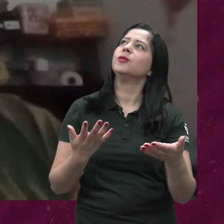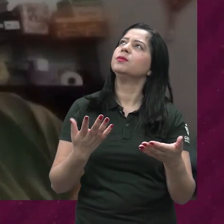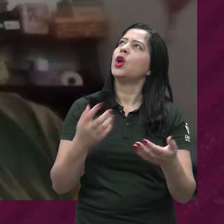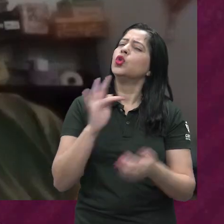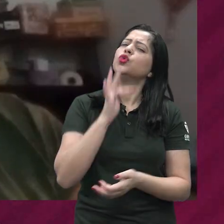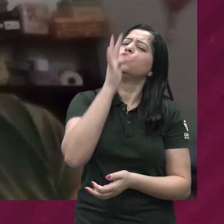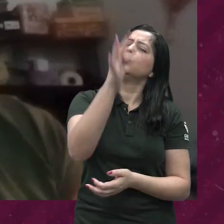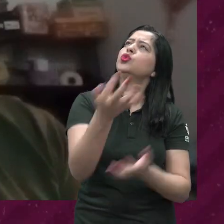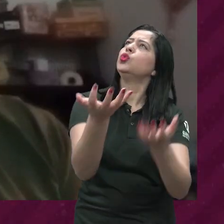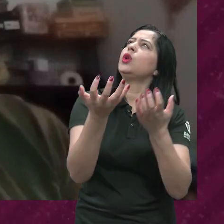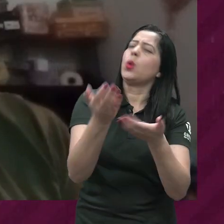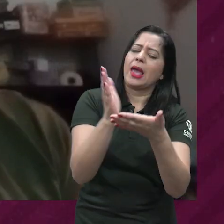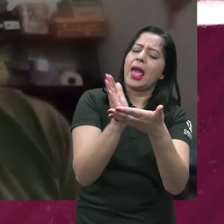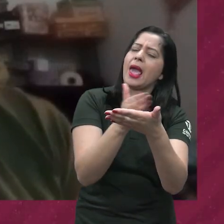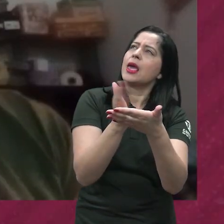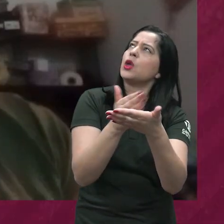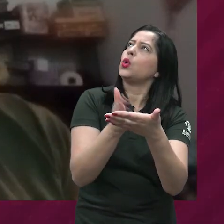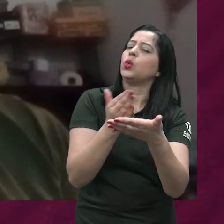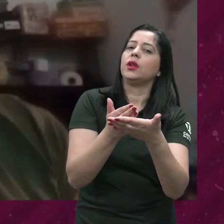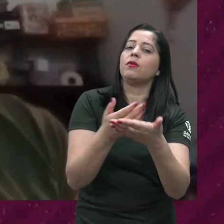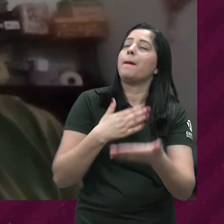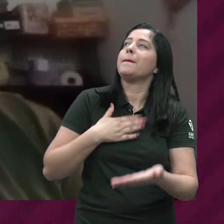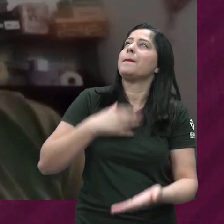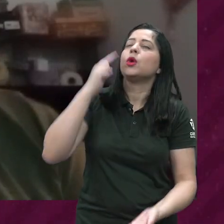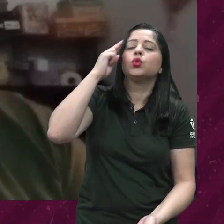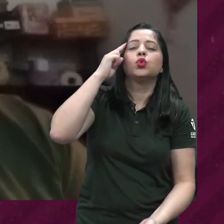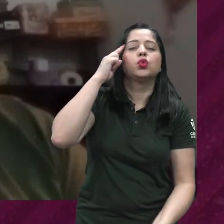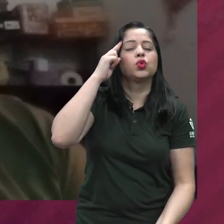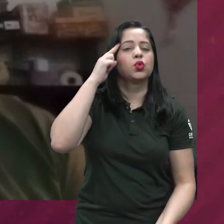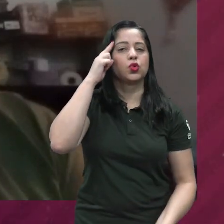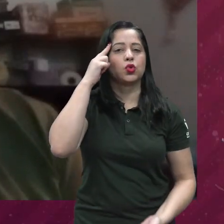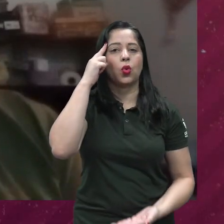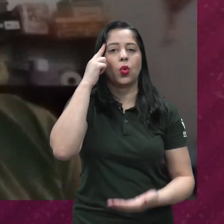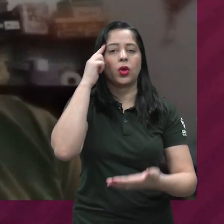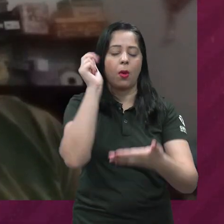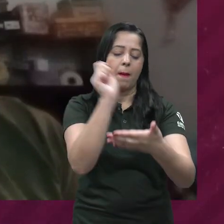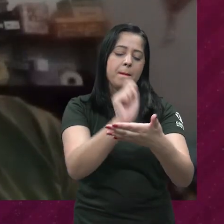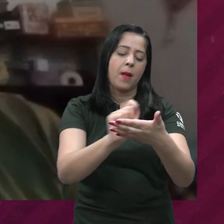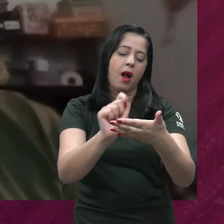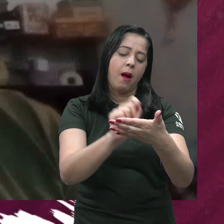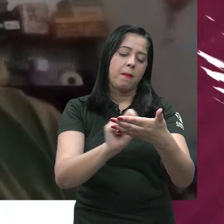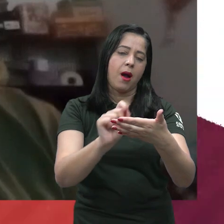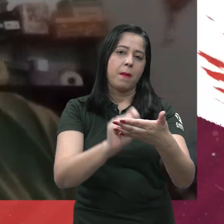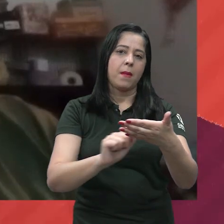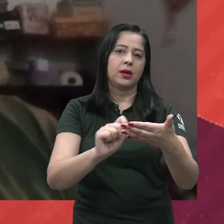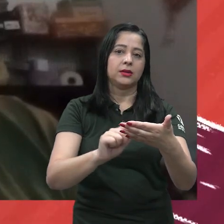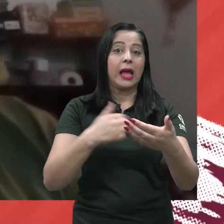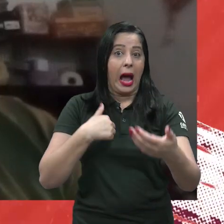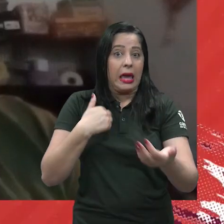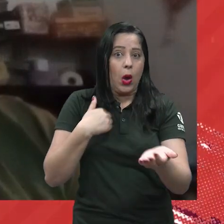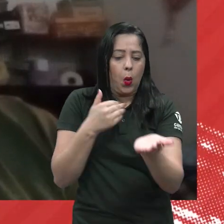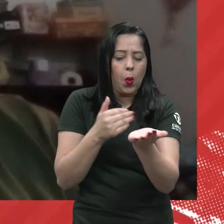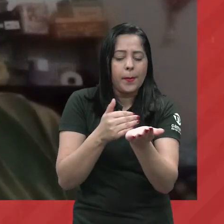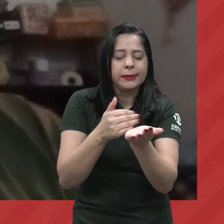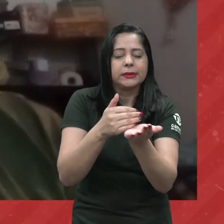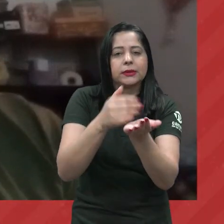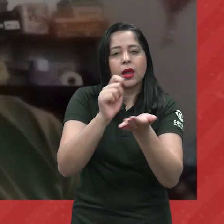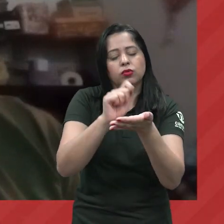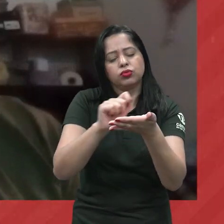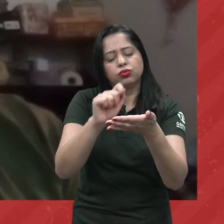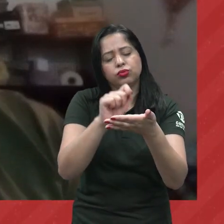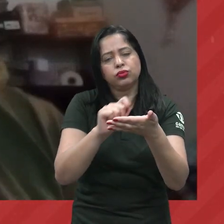Deus, um dia eu vou fazer um livro, que era o meu sonho, de ser escritora. E eu comecei a